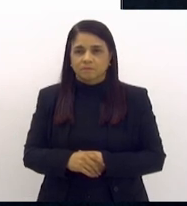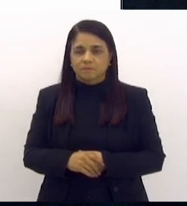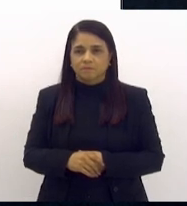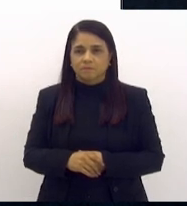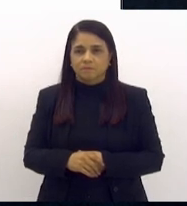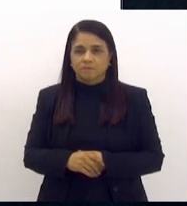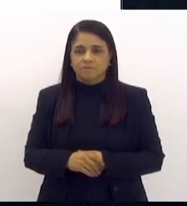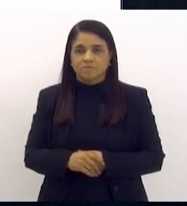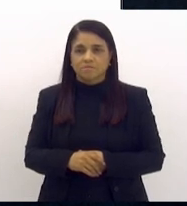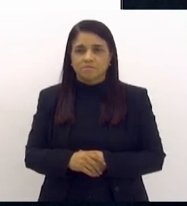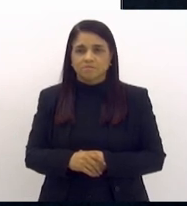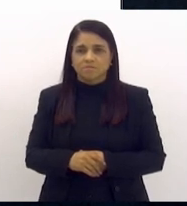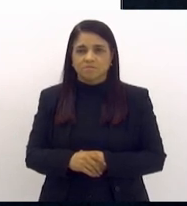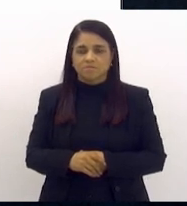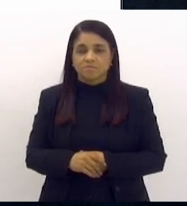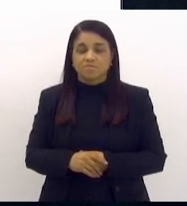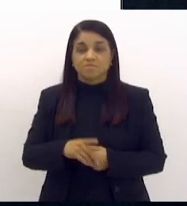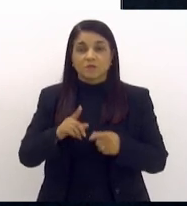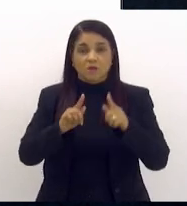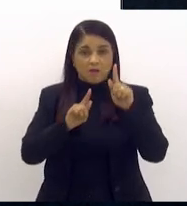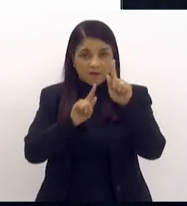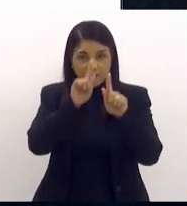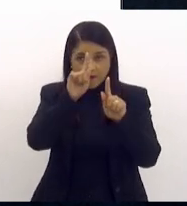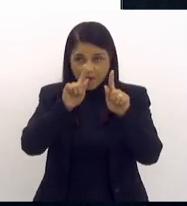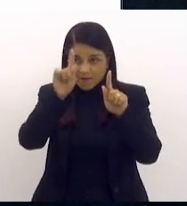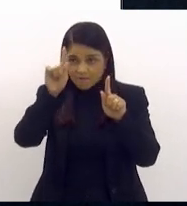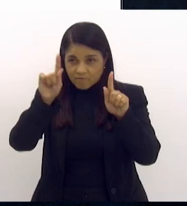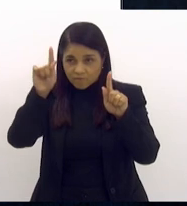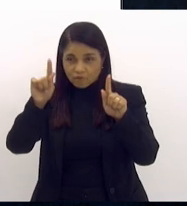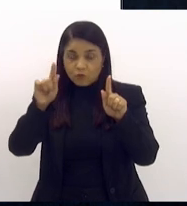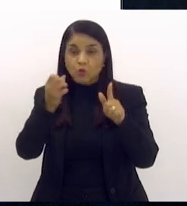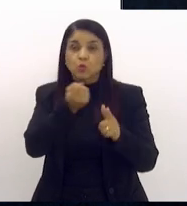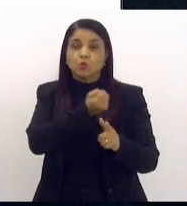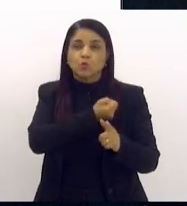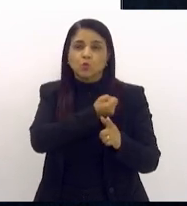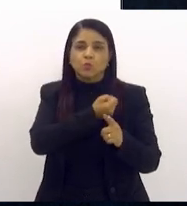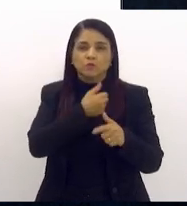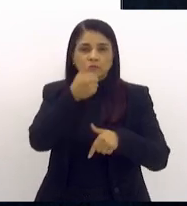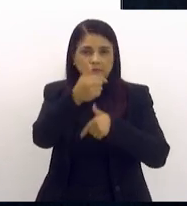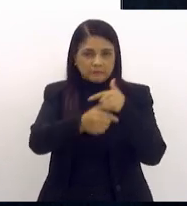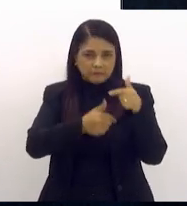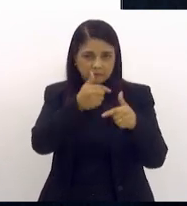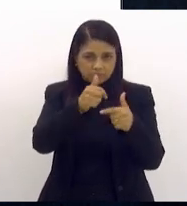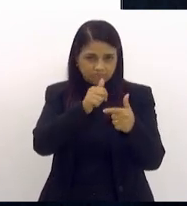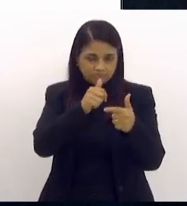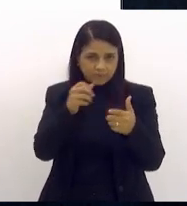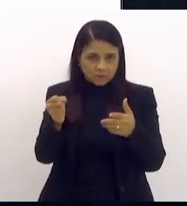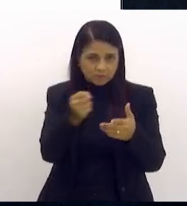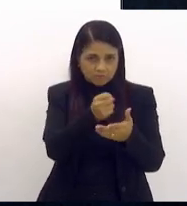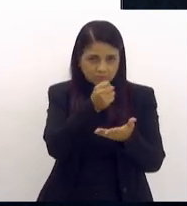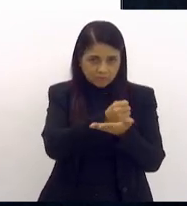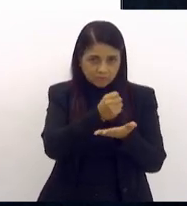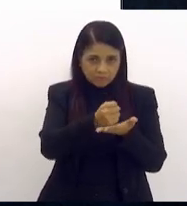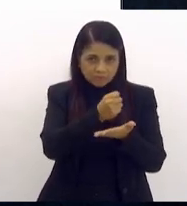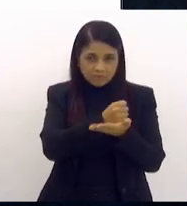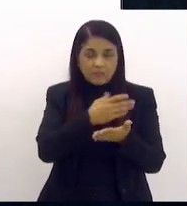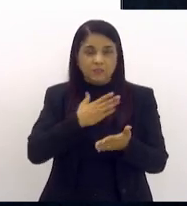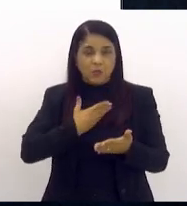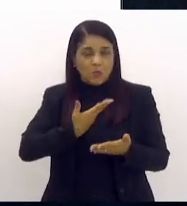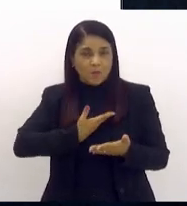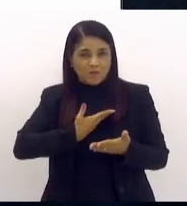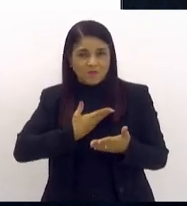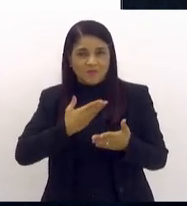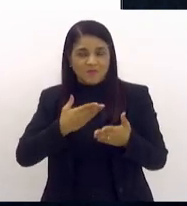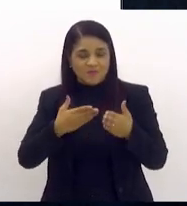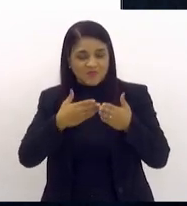eh e aí esse é um gráfico que eu trouxe aqui número de empregos aí até acho que tem um um companheiro do sinaval né